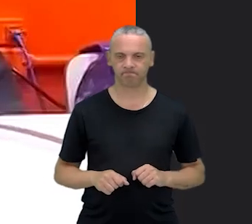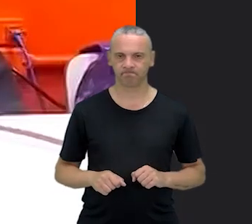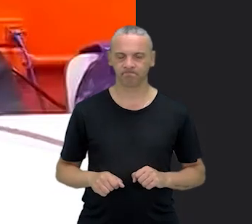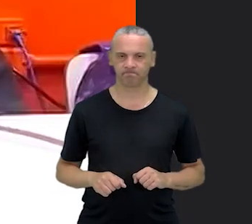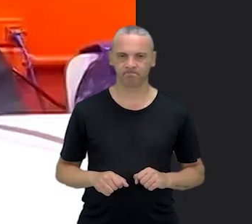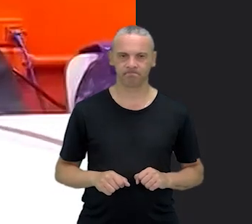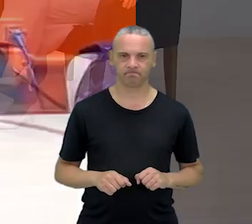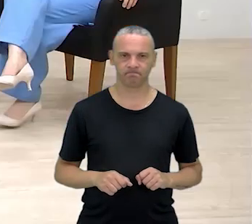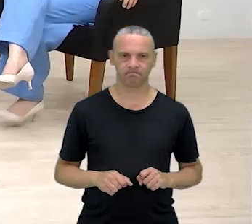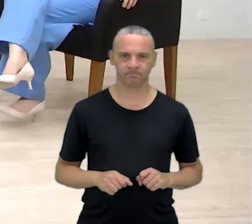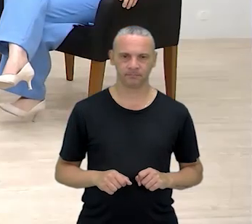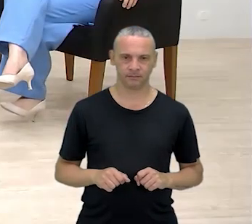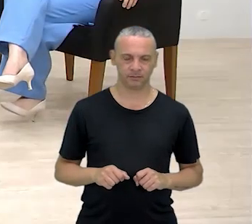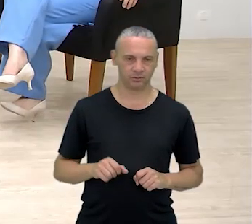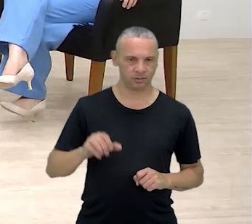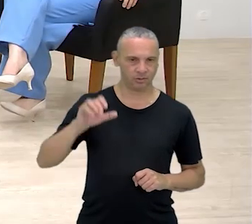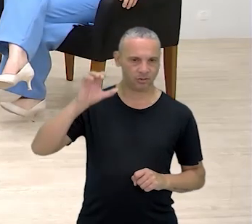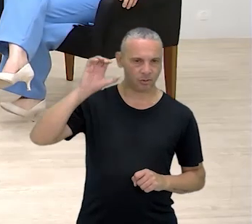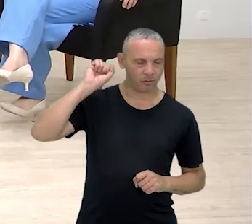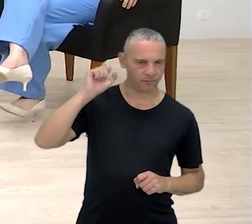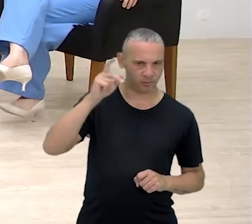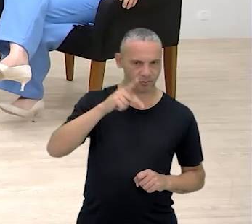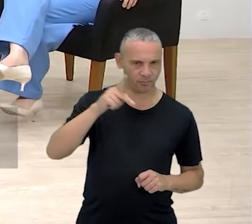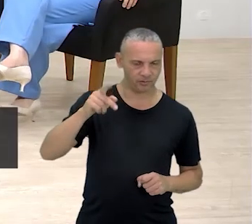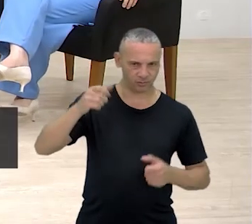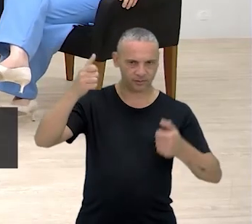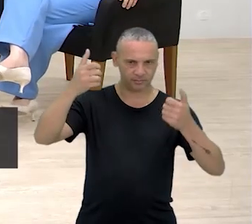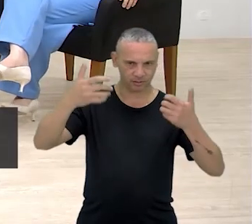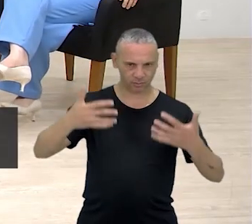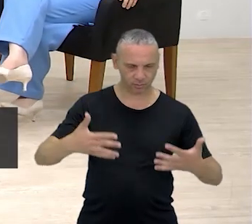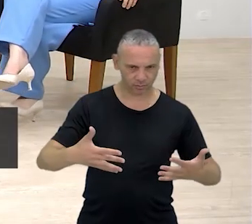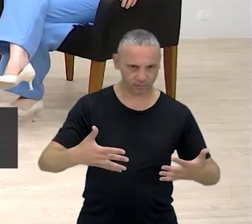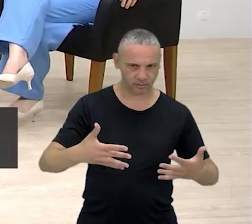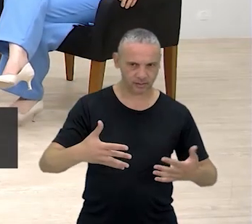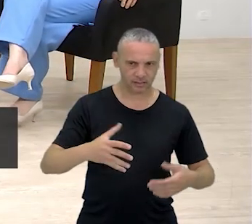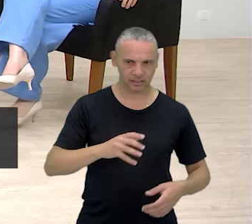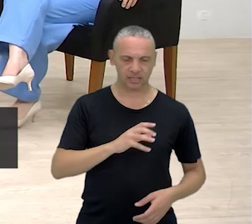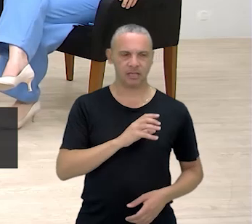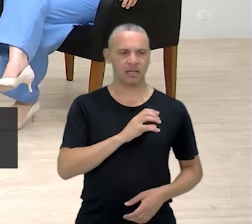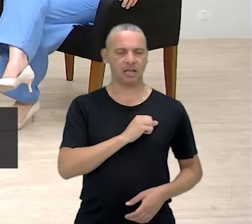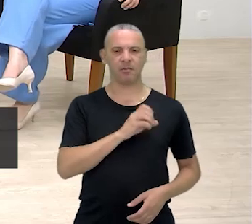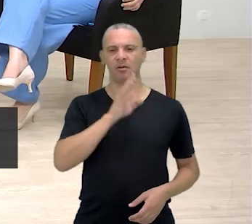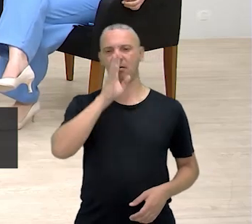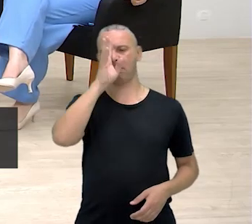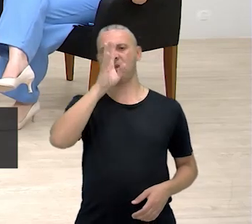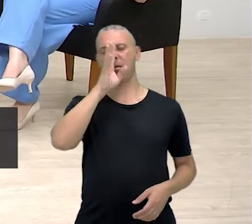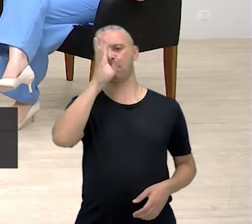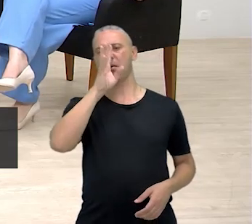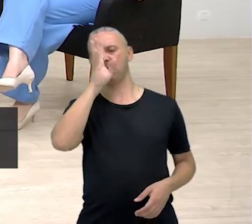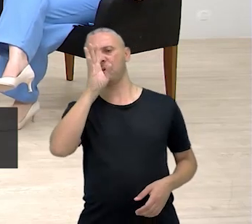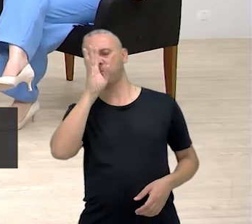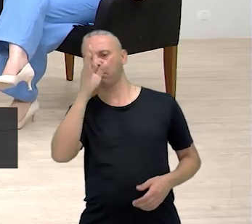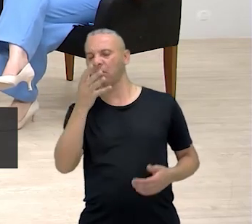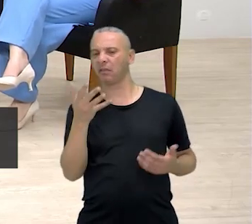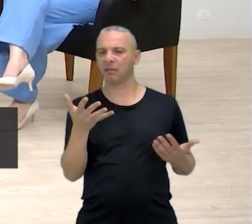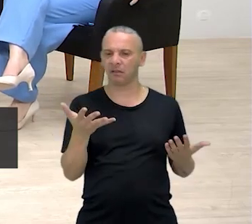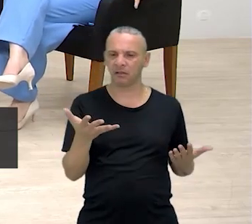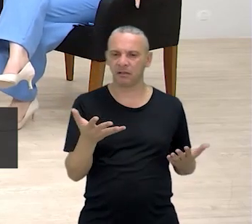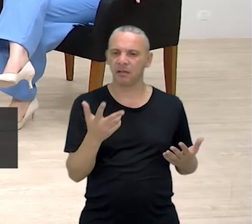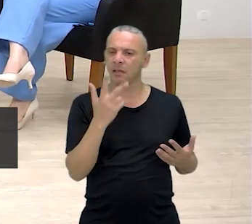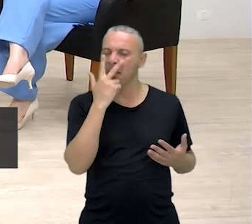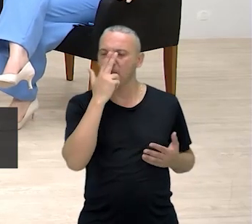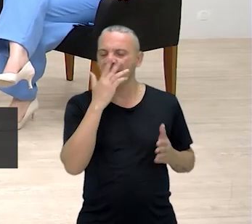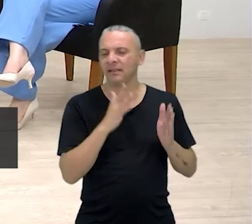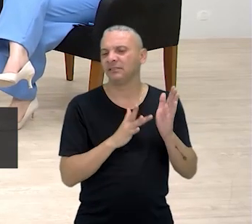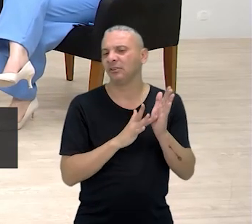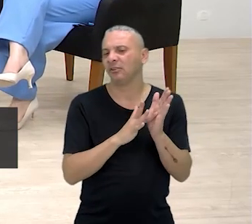antes. Você ouviu o que o professor Bessani falou, né? Que esse amor, assim, de qualquer maneira comprado, esse amor, assim,